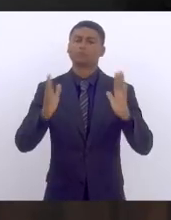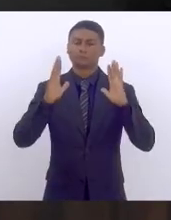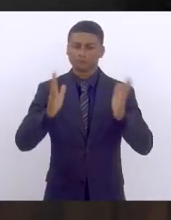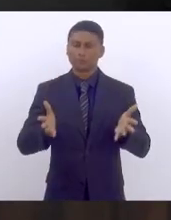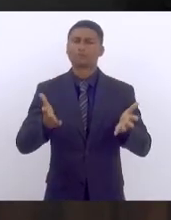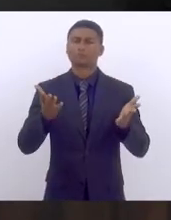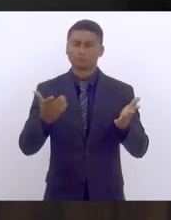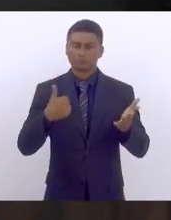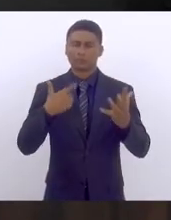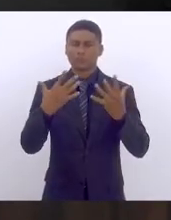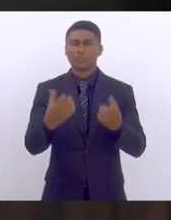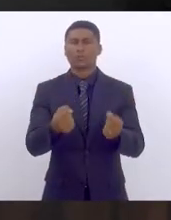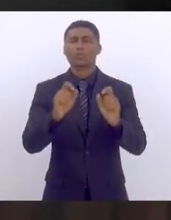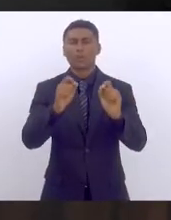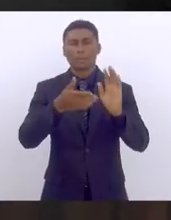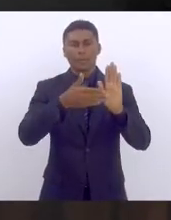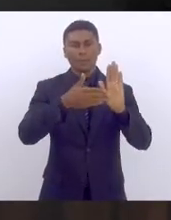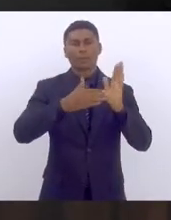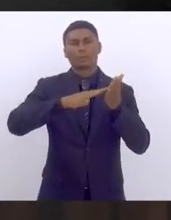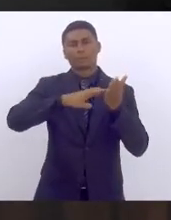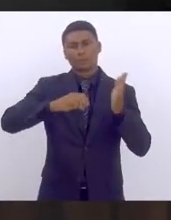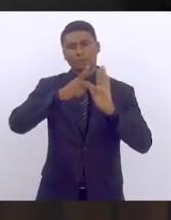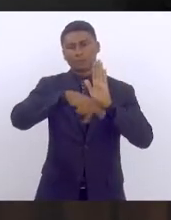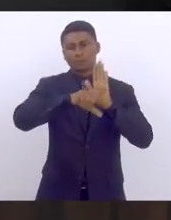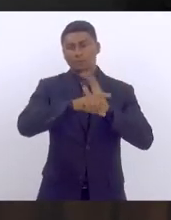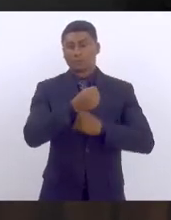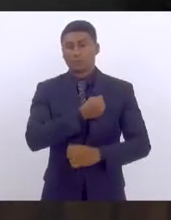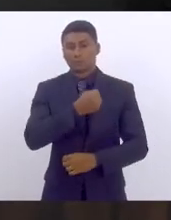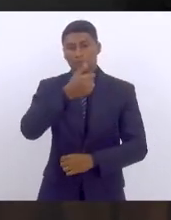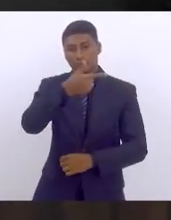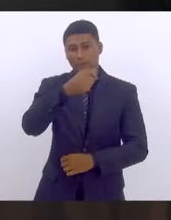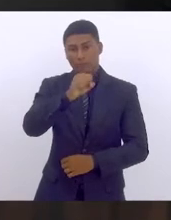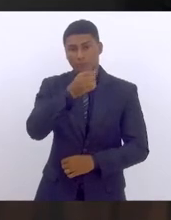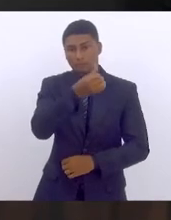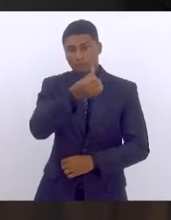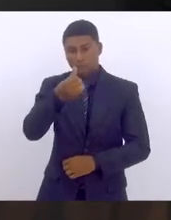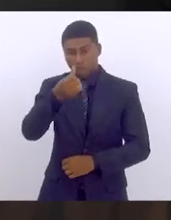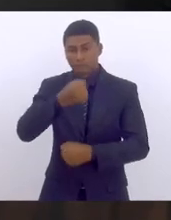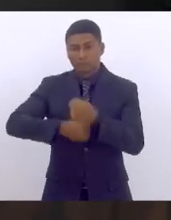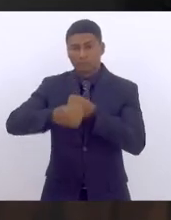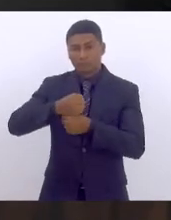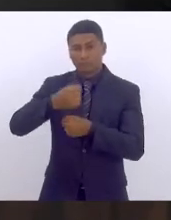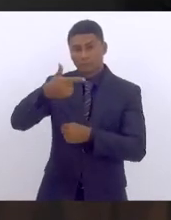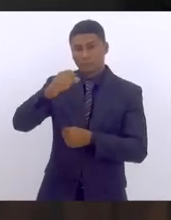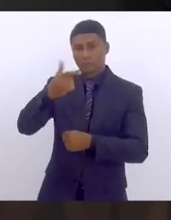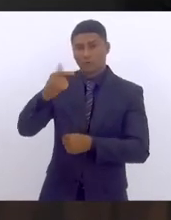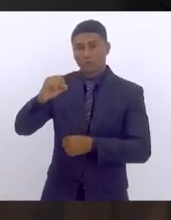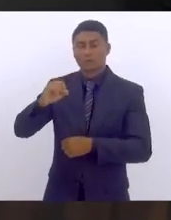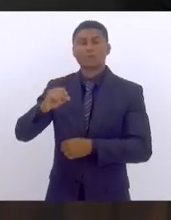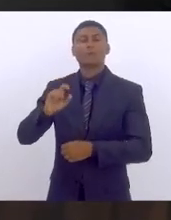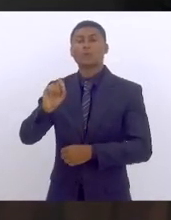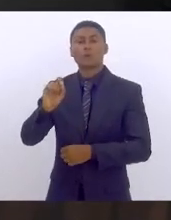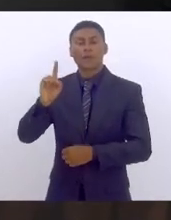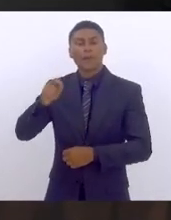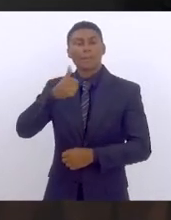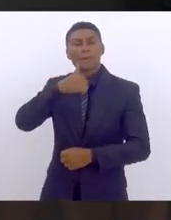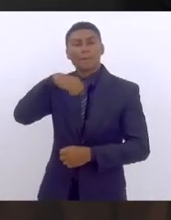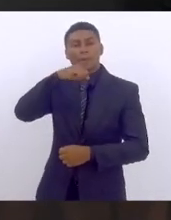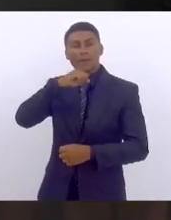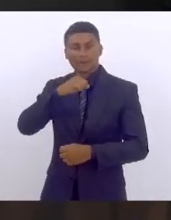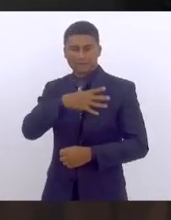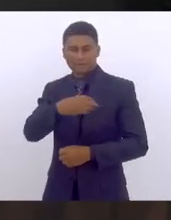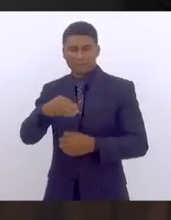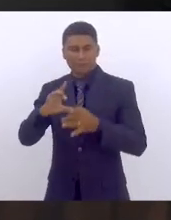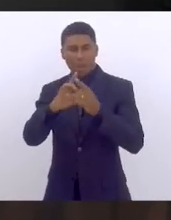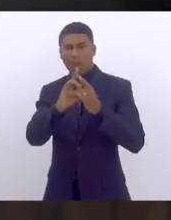retirada... de ofício do projeto 2866 de 20, que trata da questão da alienação parental.